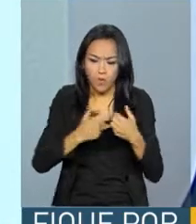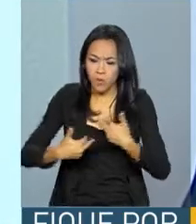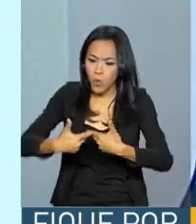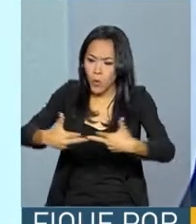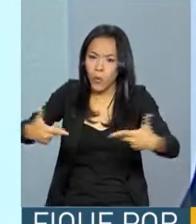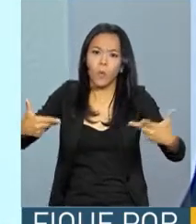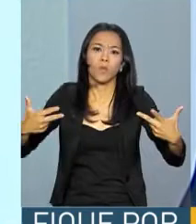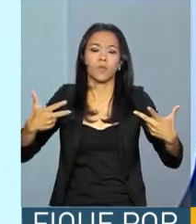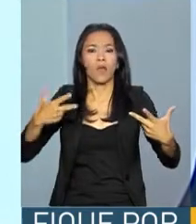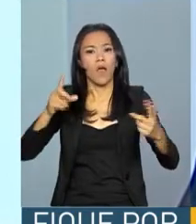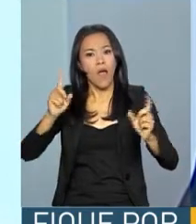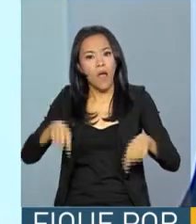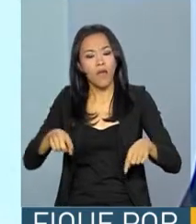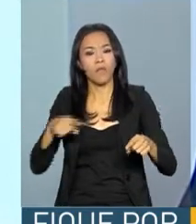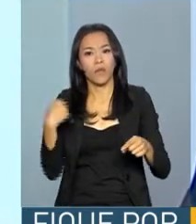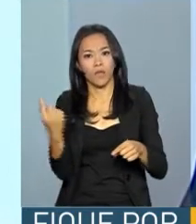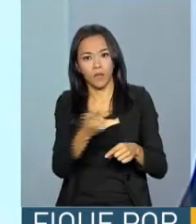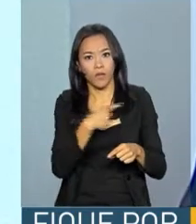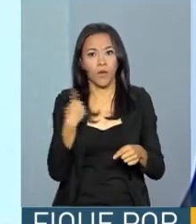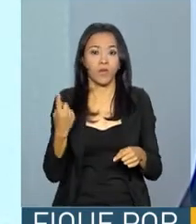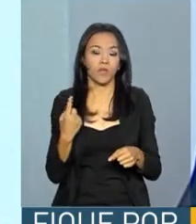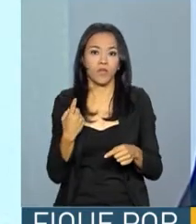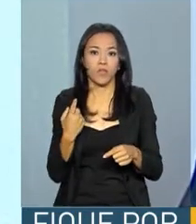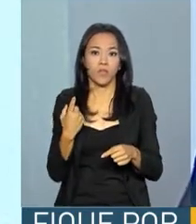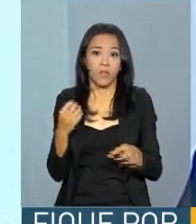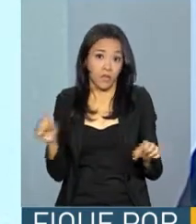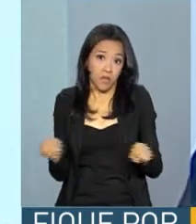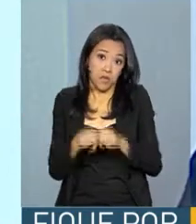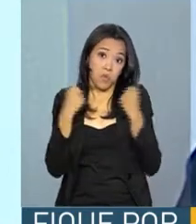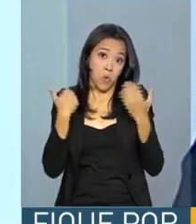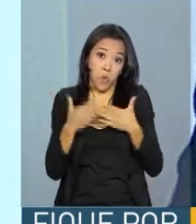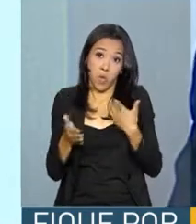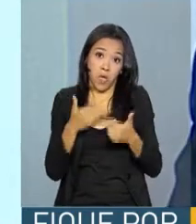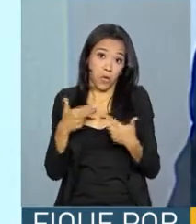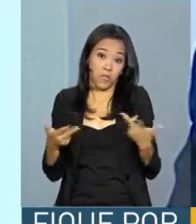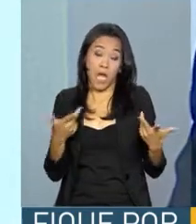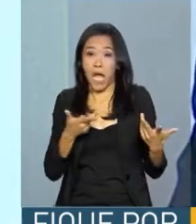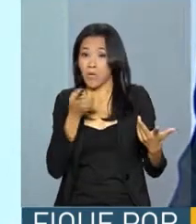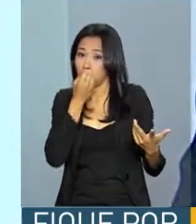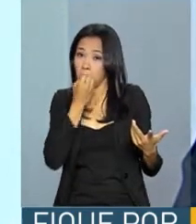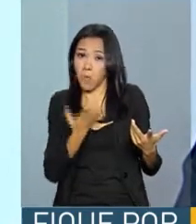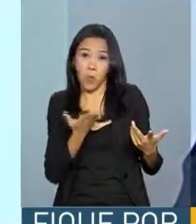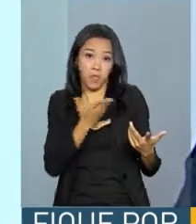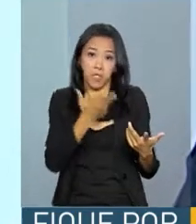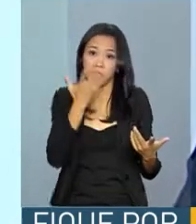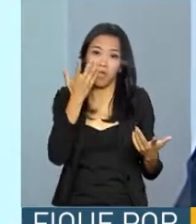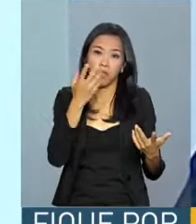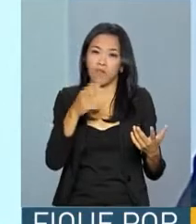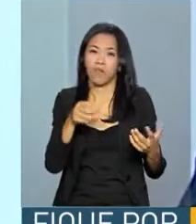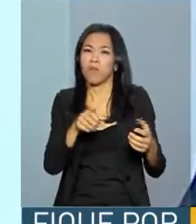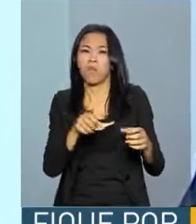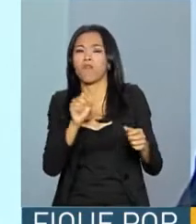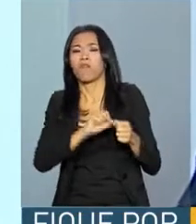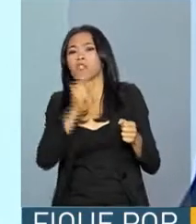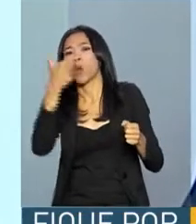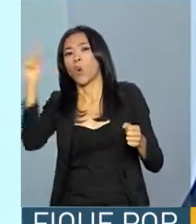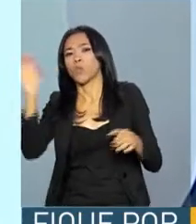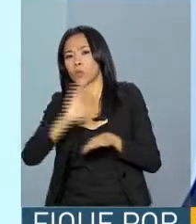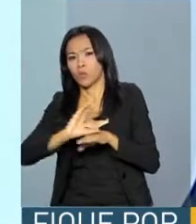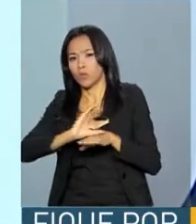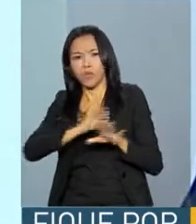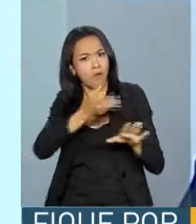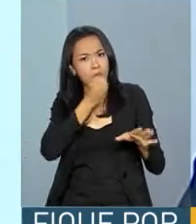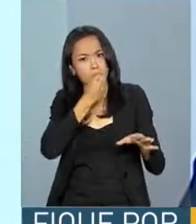rompamos qualquer hipótese de dizer, ah, bom, essa Constituição não é boa, vamos fazer outra Constituição. A Constituição é muito boa, ela está